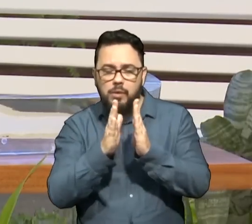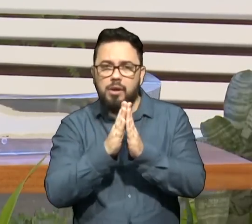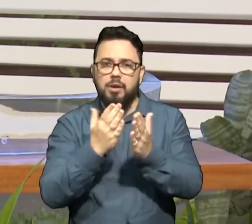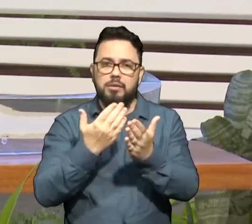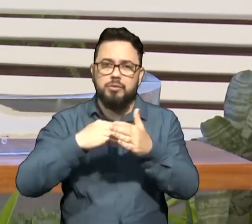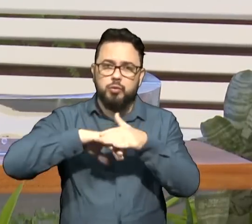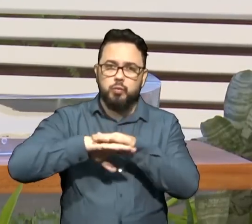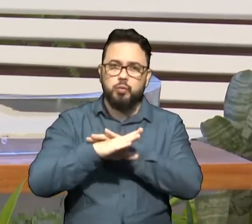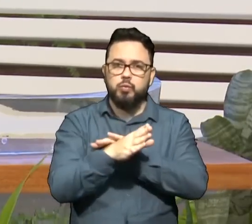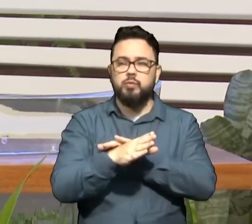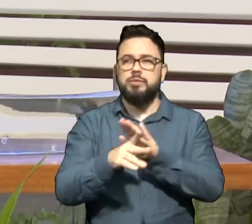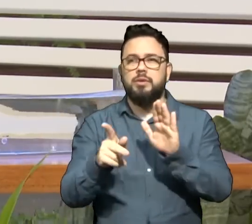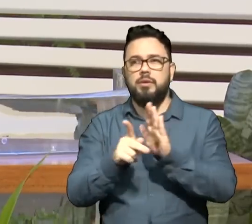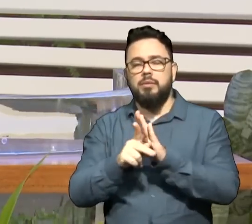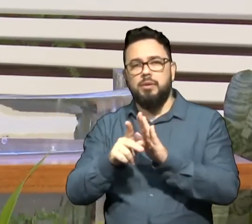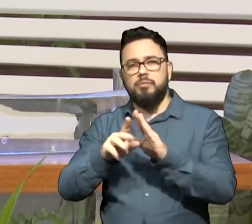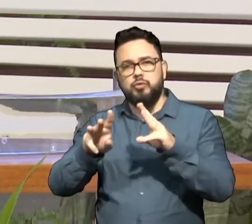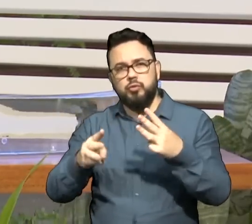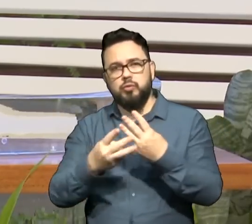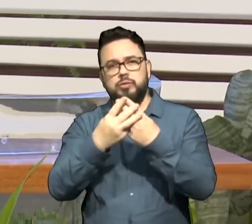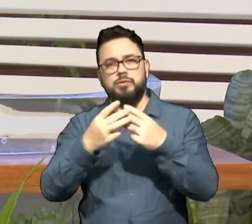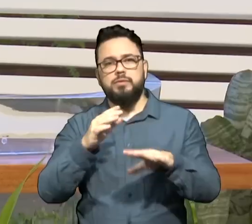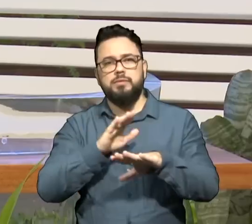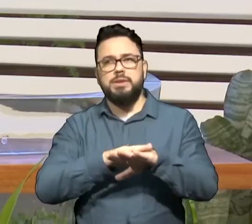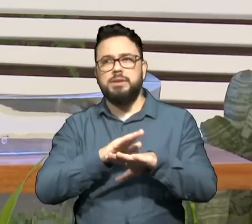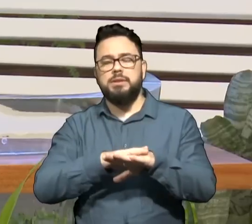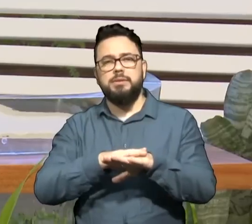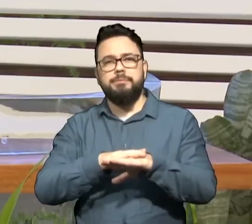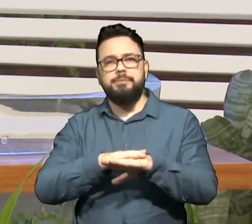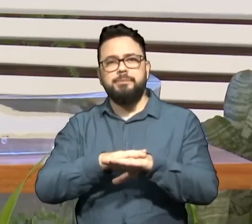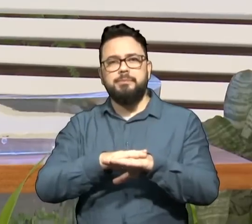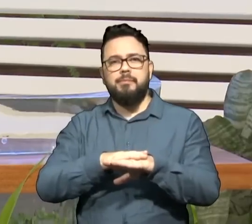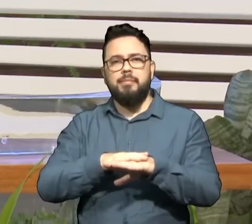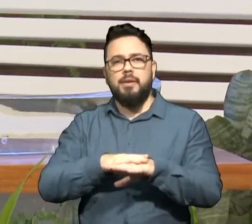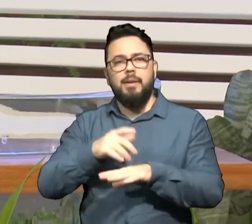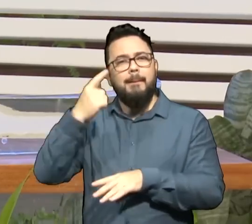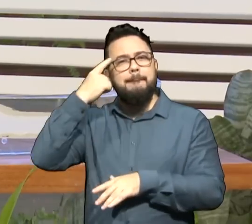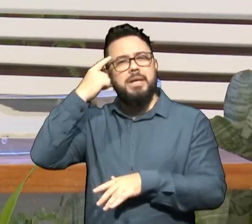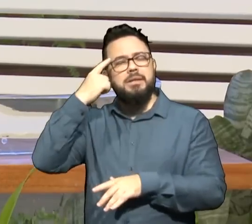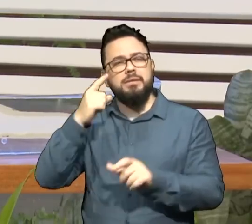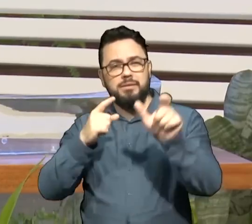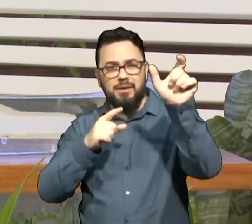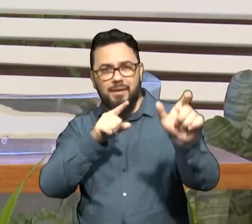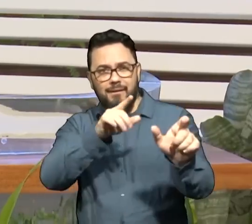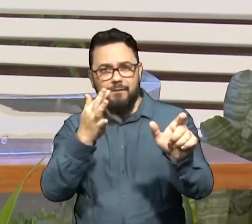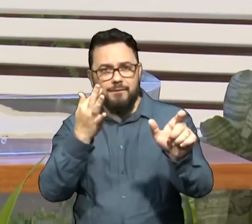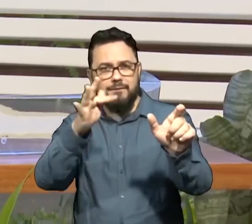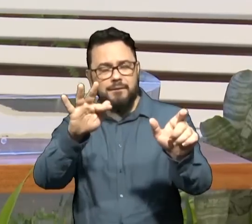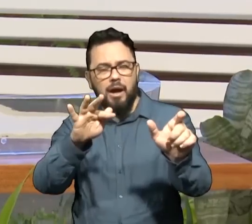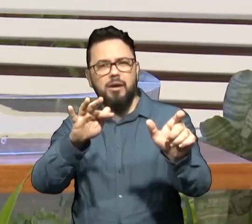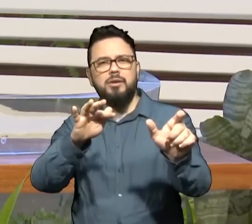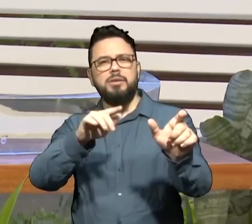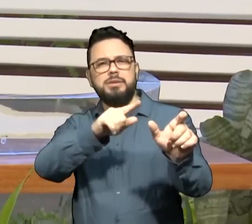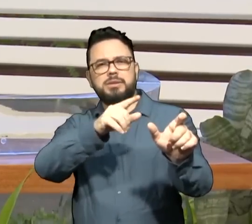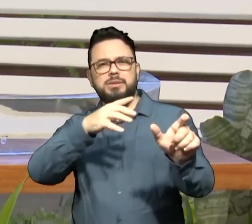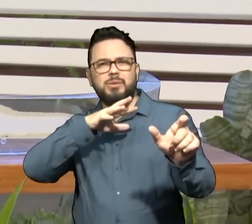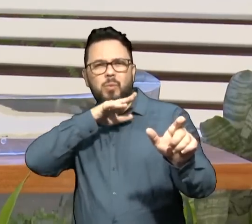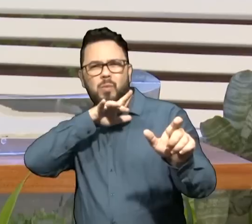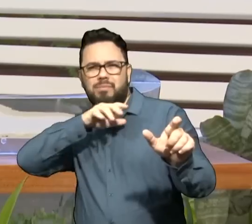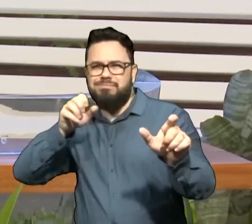minim abat minin em hebraico significa Maldição dos herges Agora imagina na